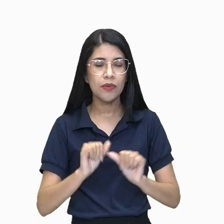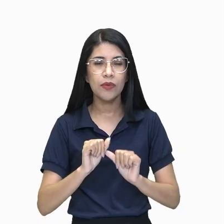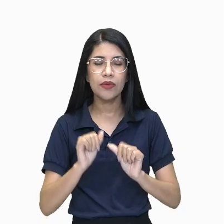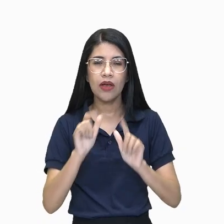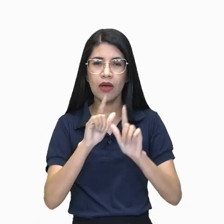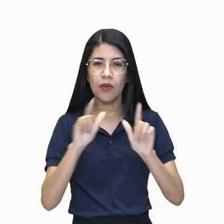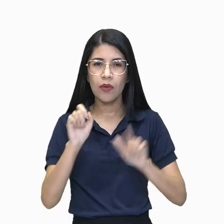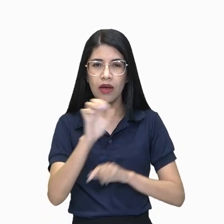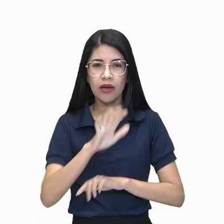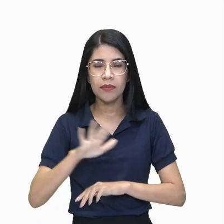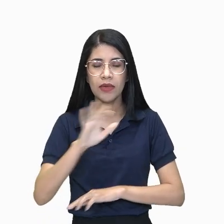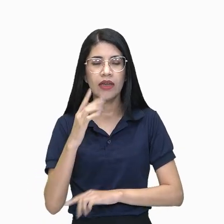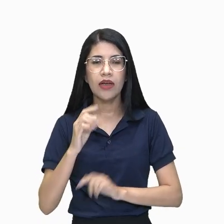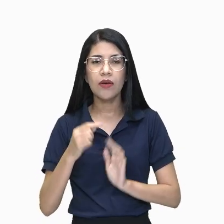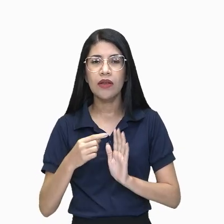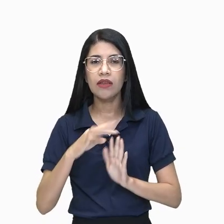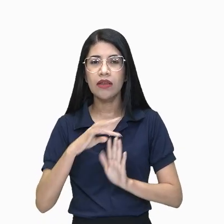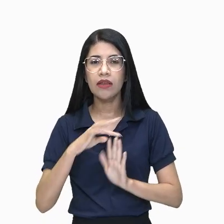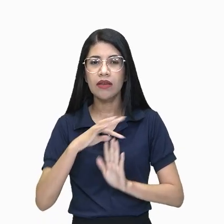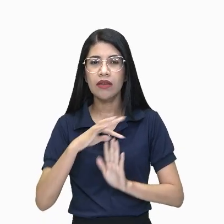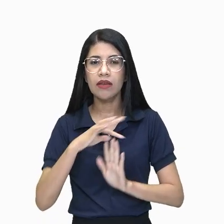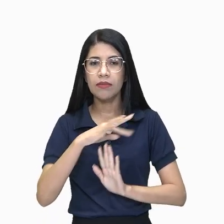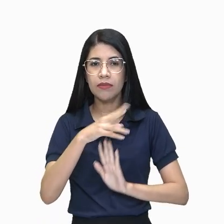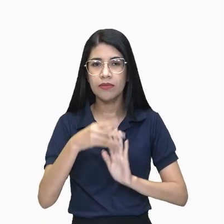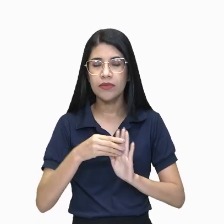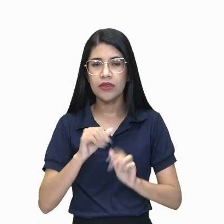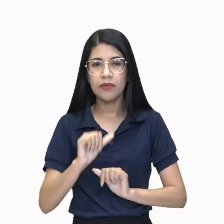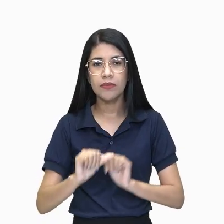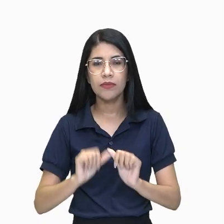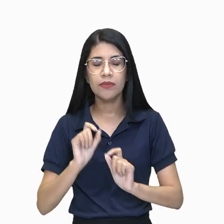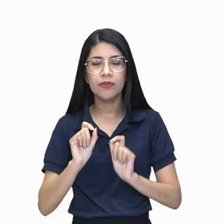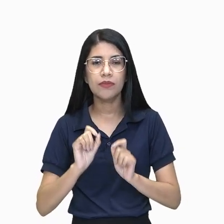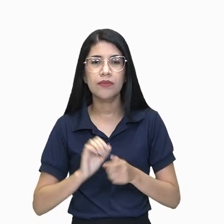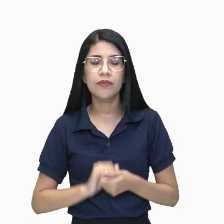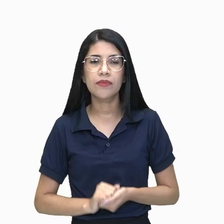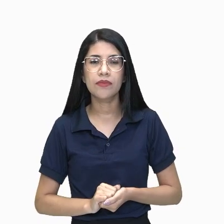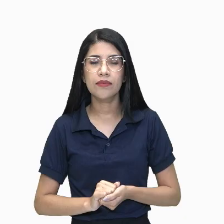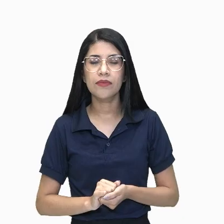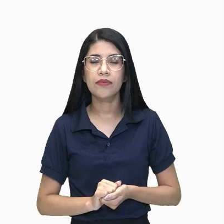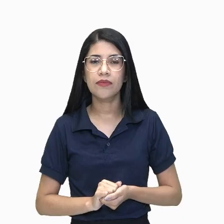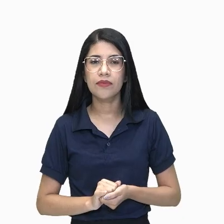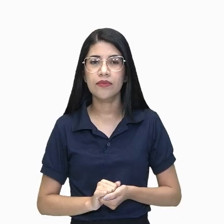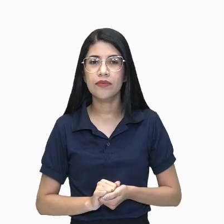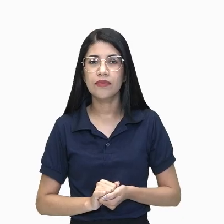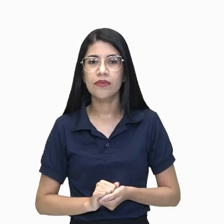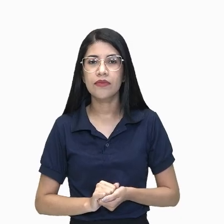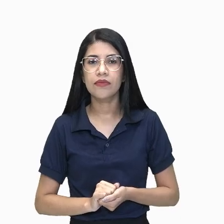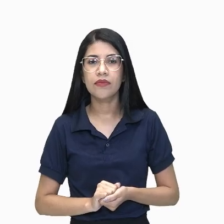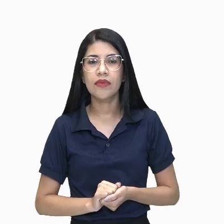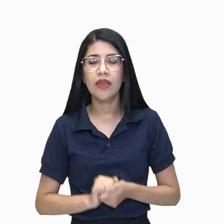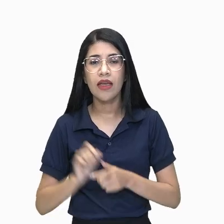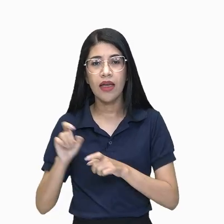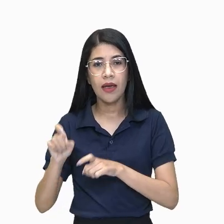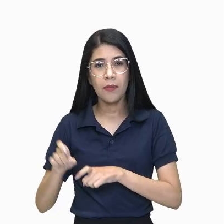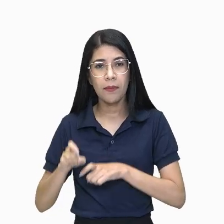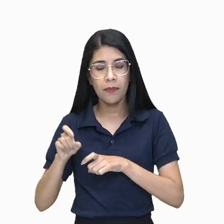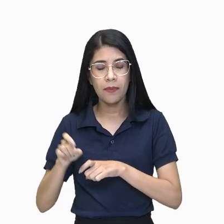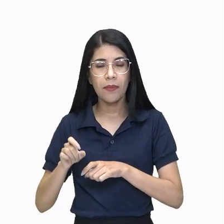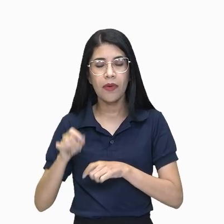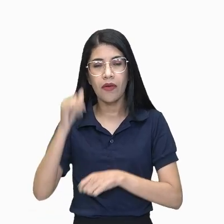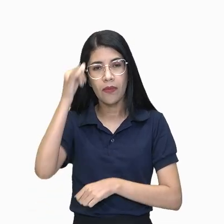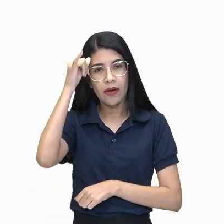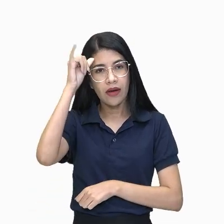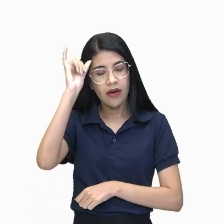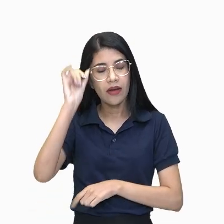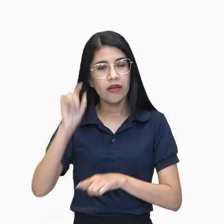primeiro, olha só o que aparece aí para vocês. Nossa cartela diz assim, ó, pecuária extensiva.